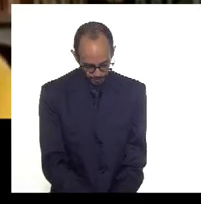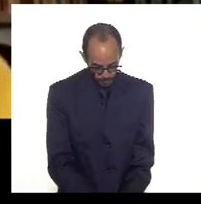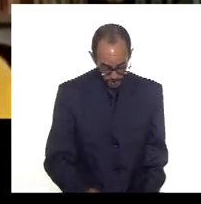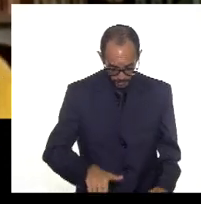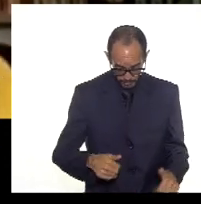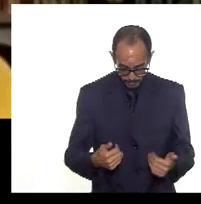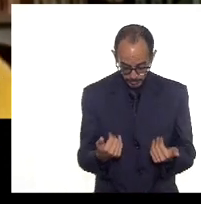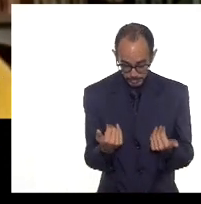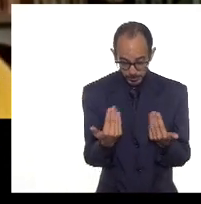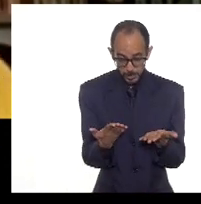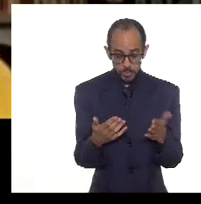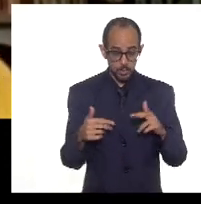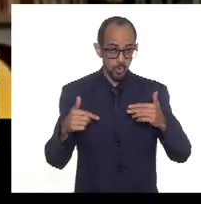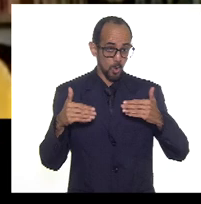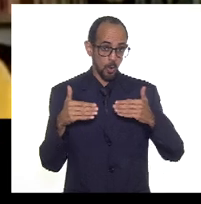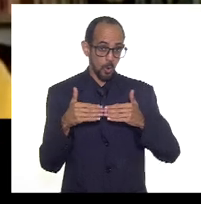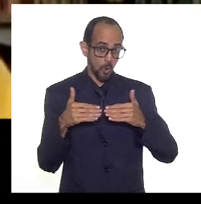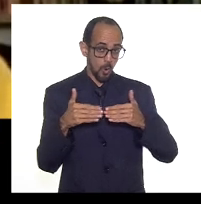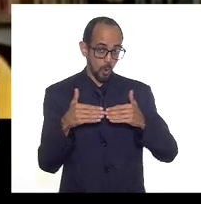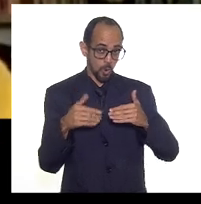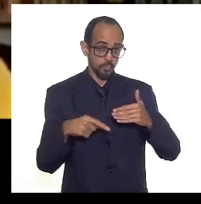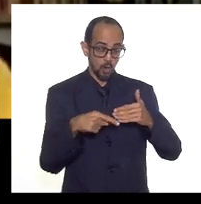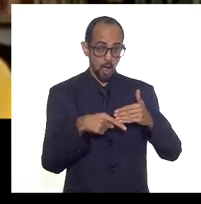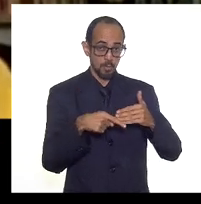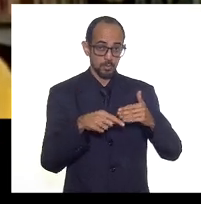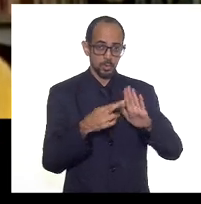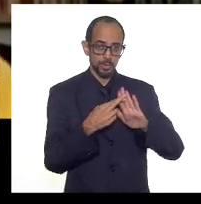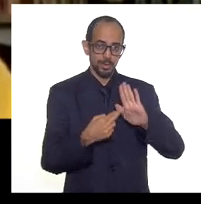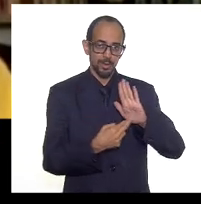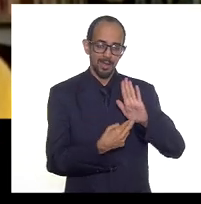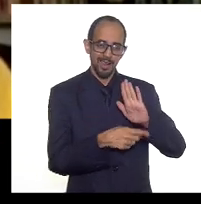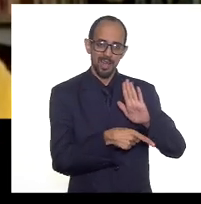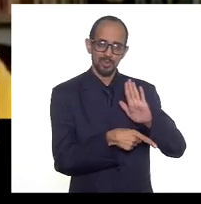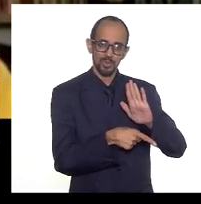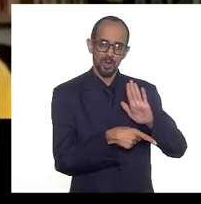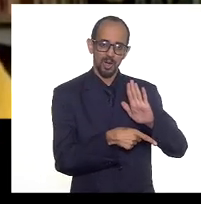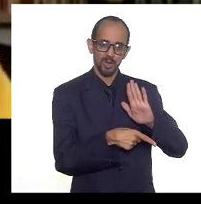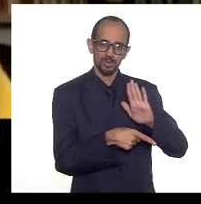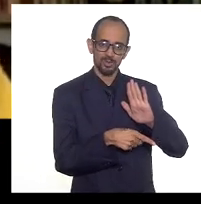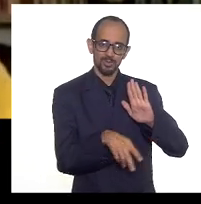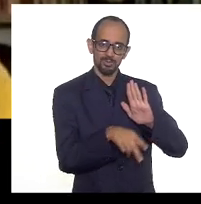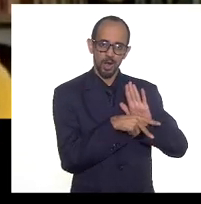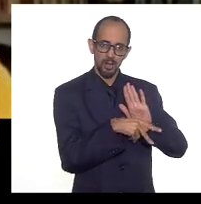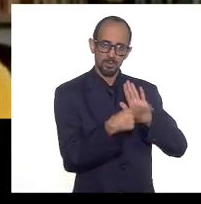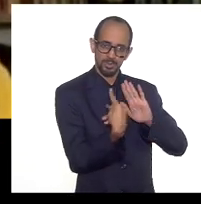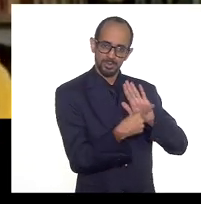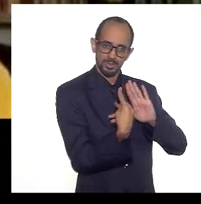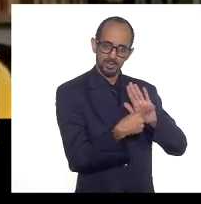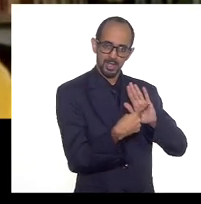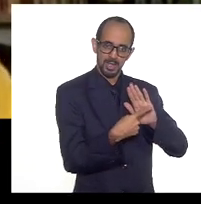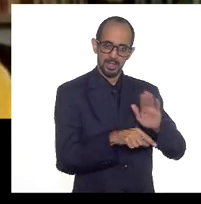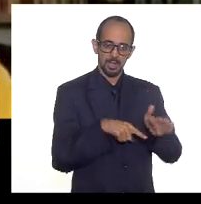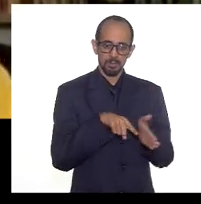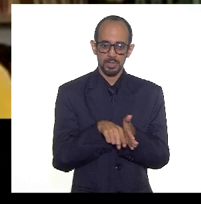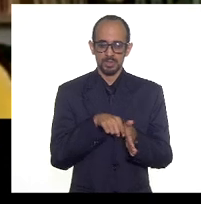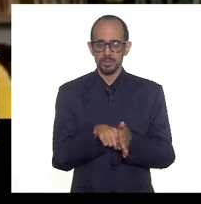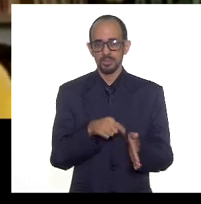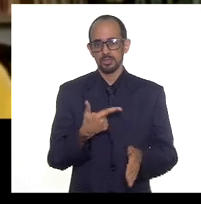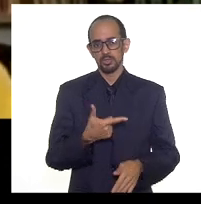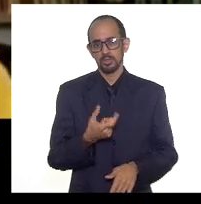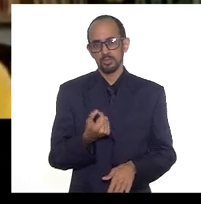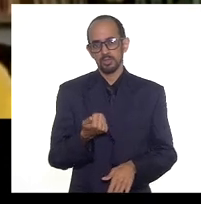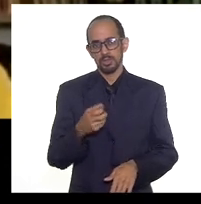Conforme o relatório do próprio FRAB, o quadro encontrado na pesquisa entre 2010 e